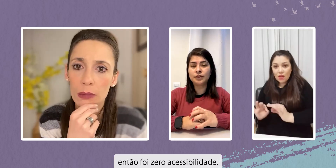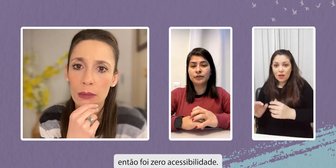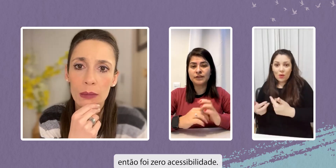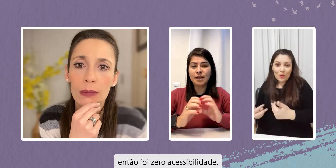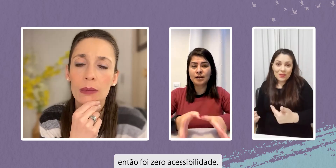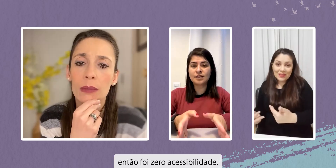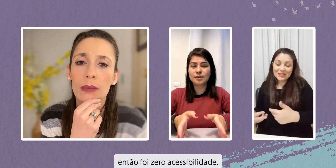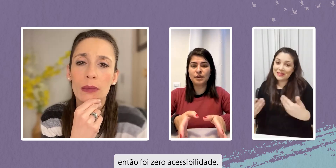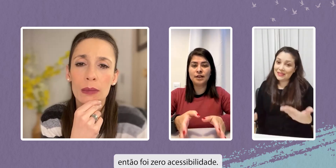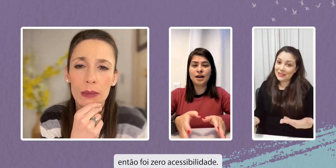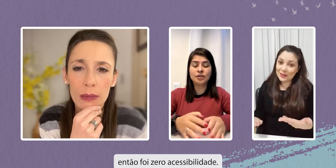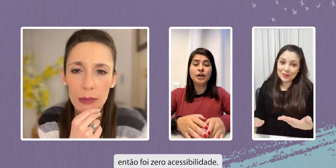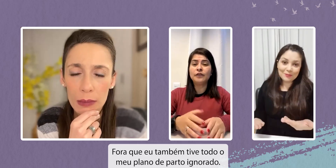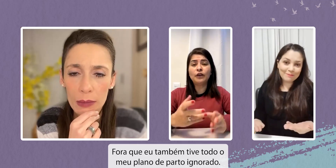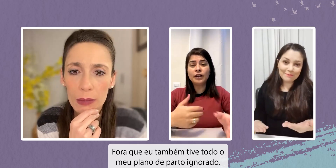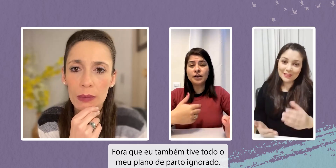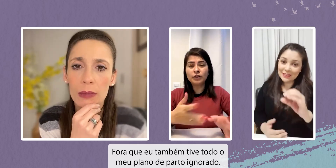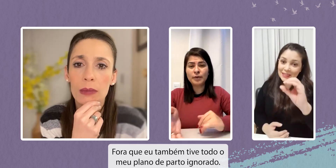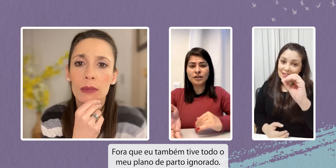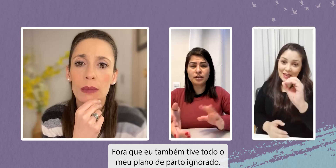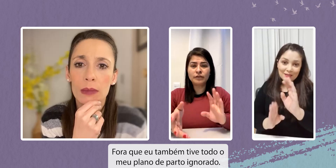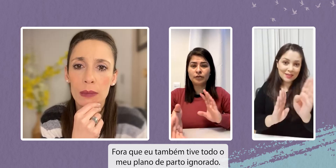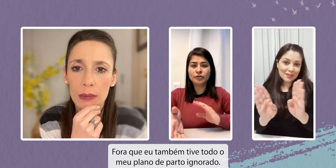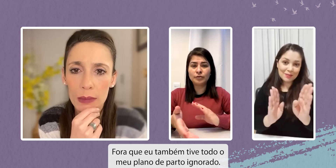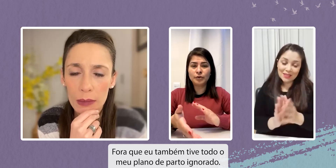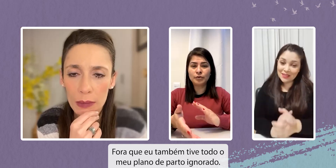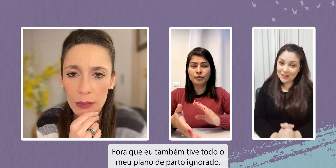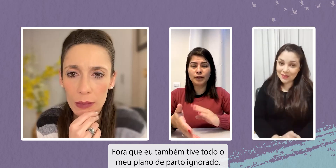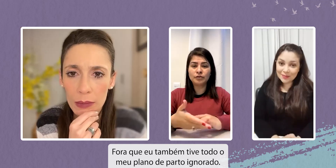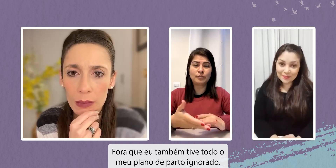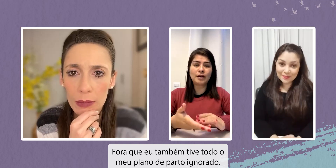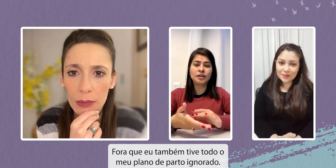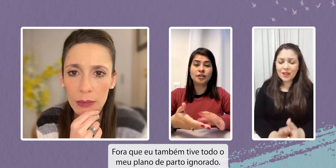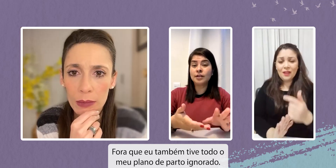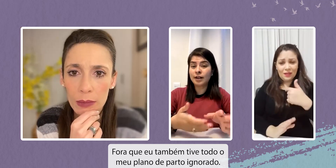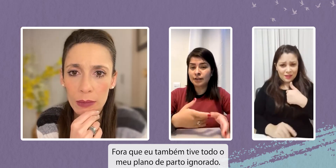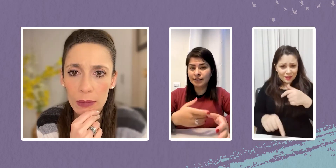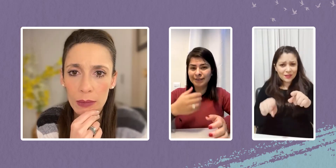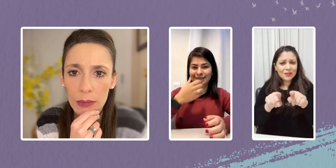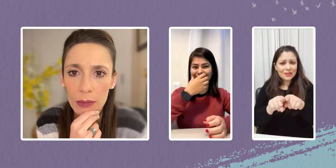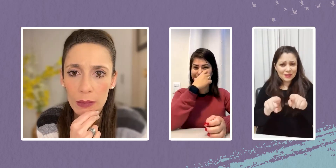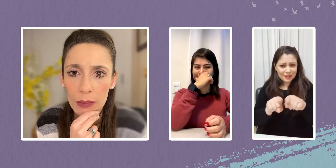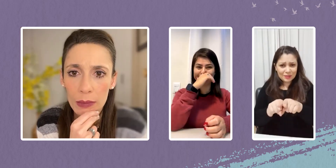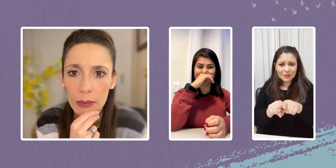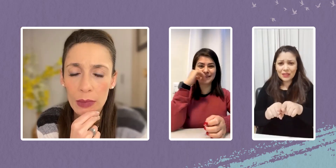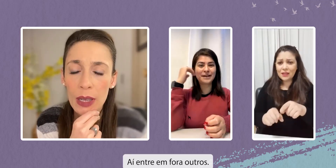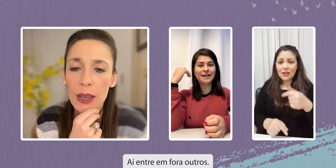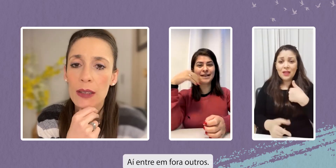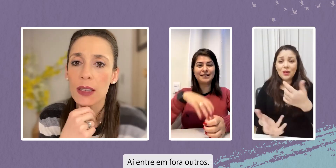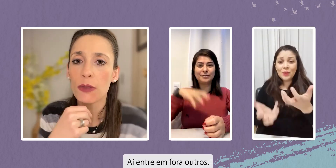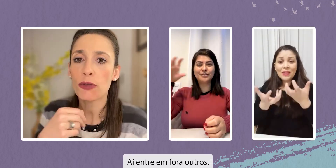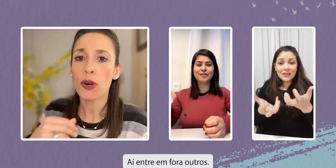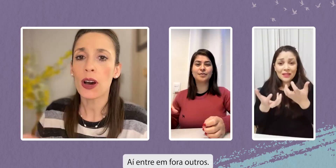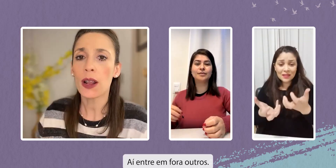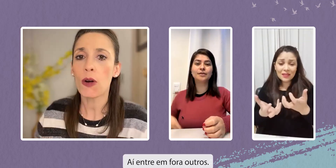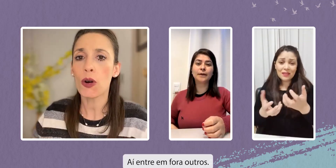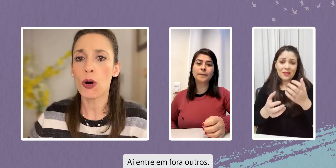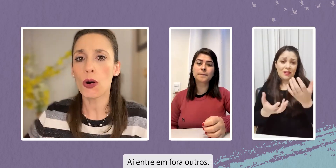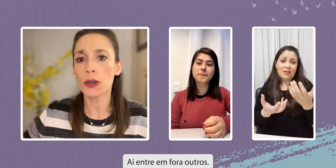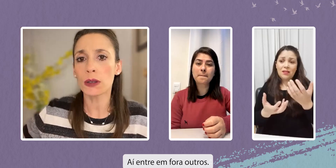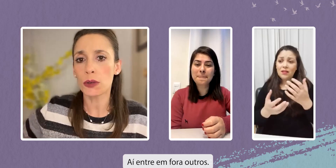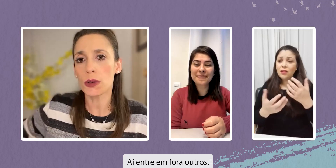então foi zero acessibilidade. Fora que eu também tive todo o meu plano de parto ignorado. Aí entra em Sim, outra.